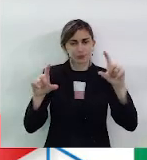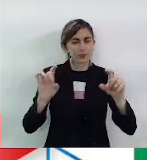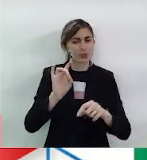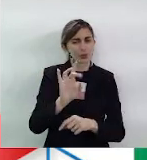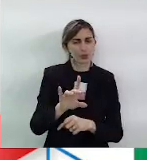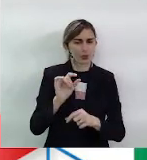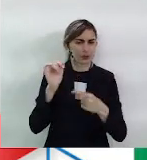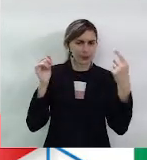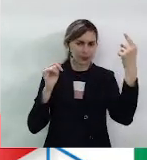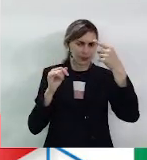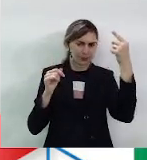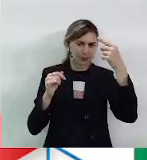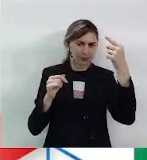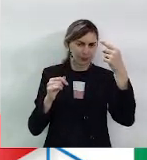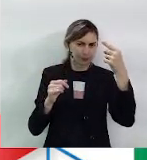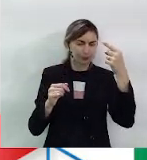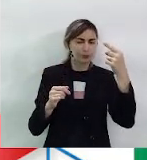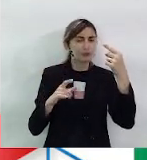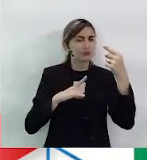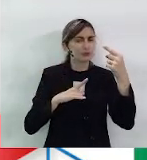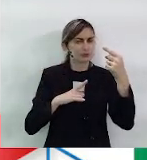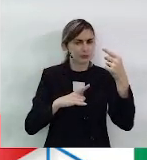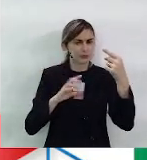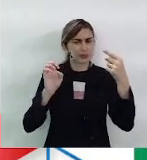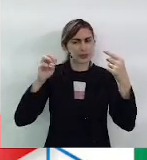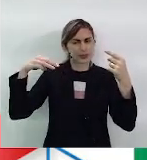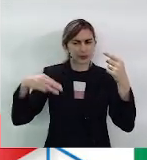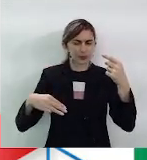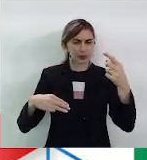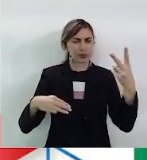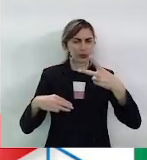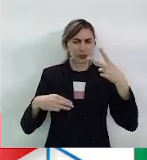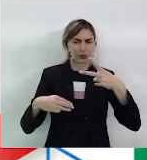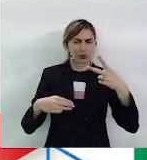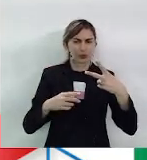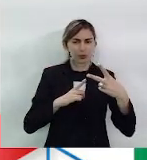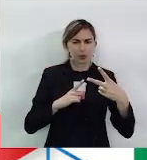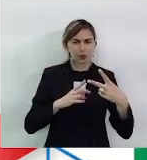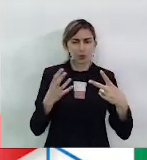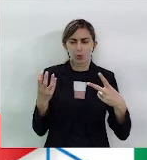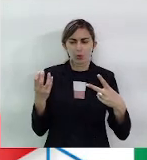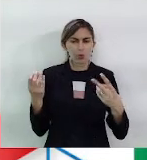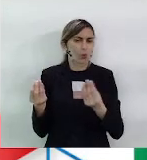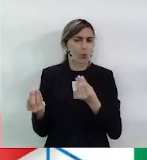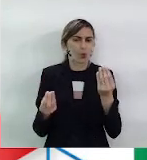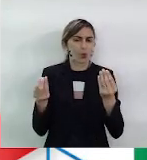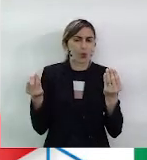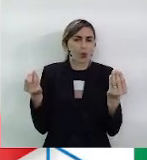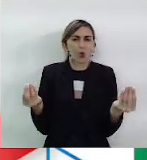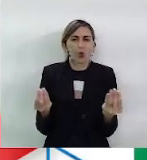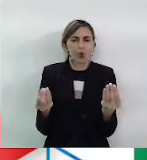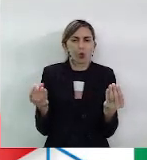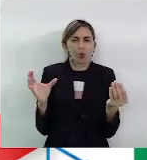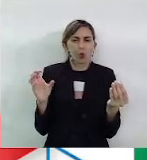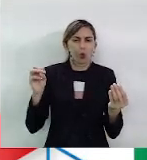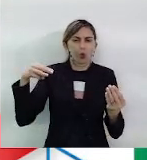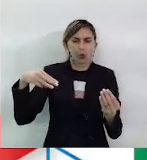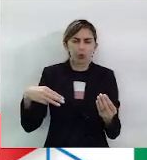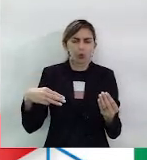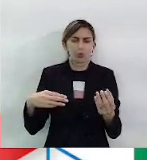só que o primeiro a gente vai ter em e o segundo a gente vai ter com. O primeiro, o